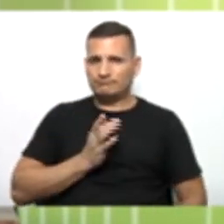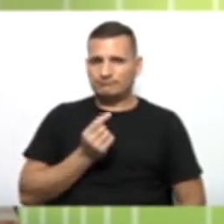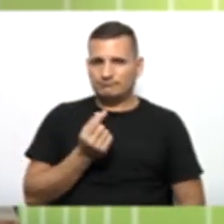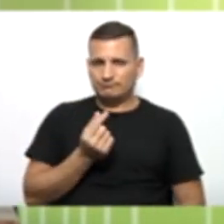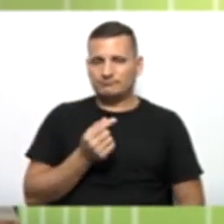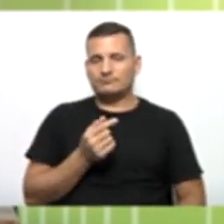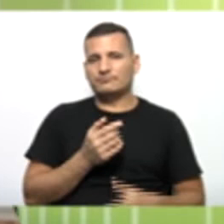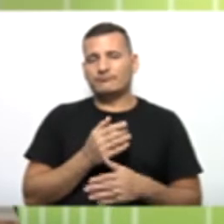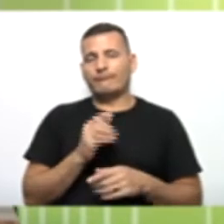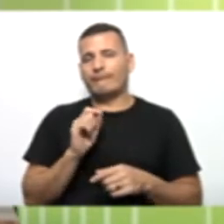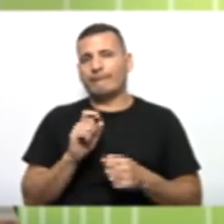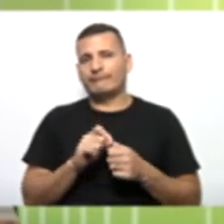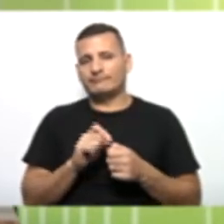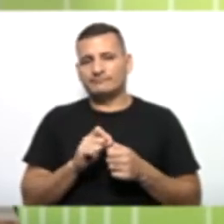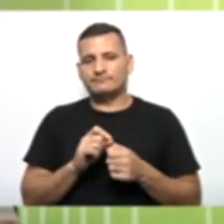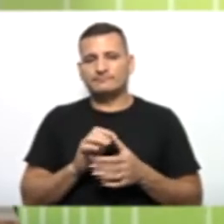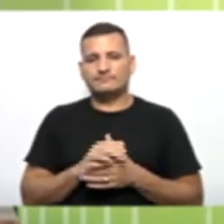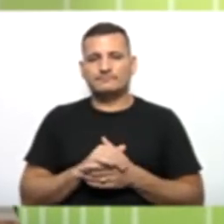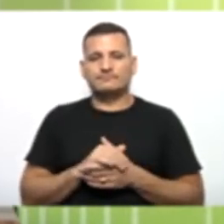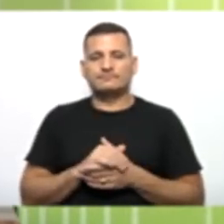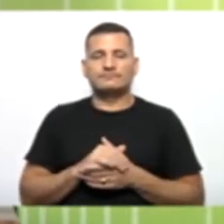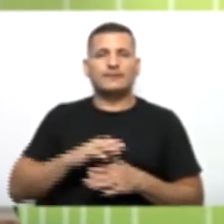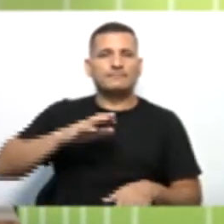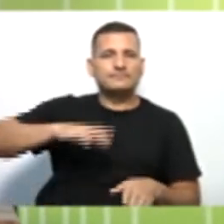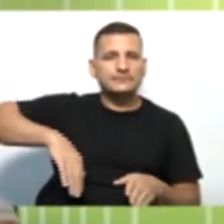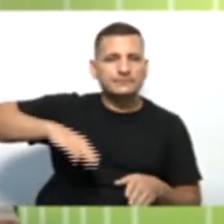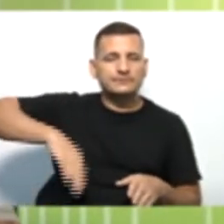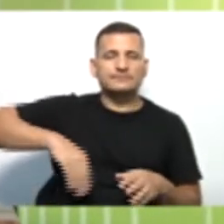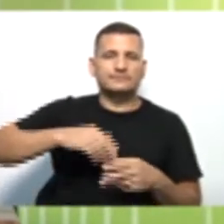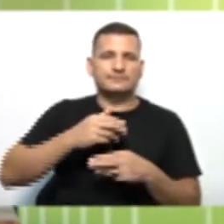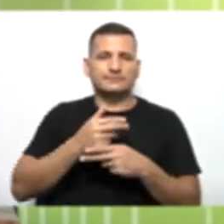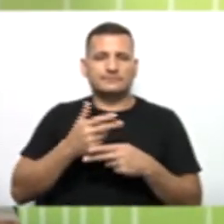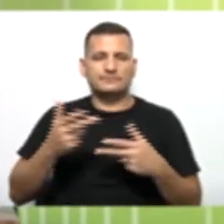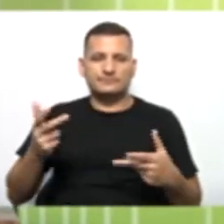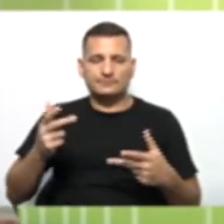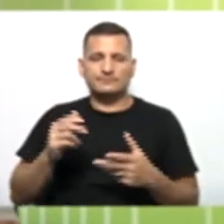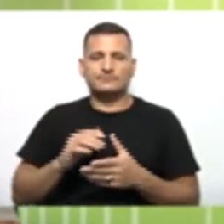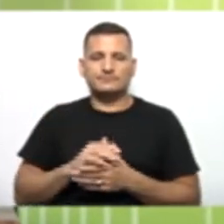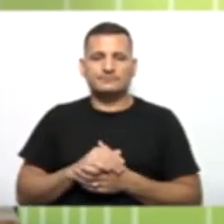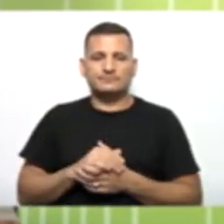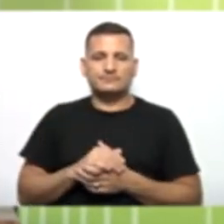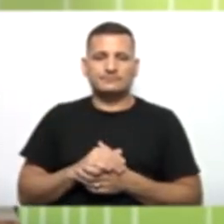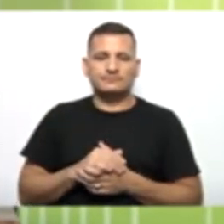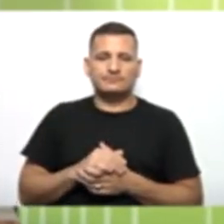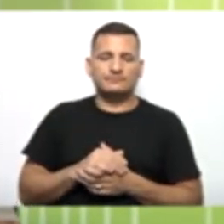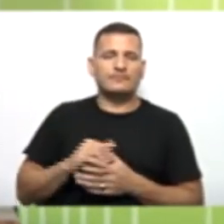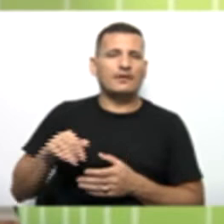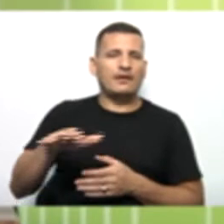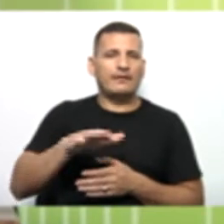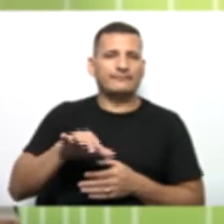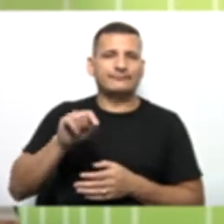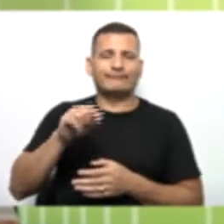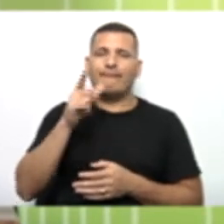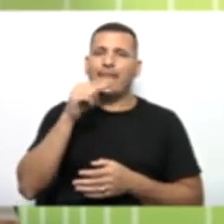acaba construindo piscinas, algumas áreas que consomem muita